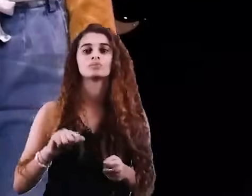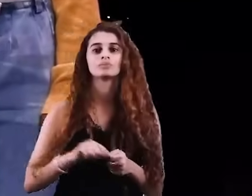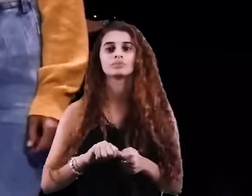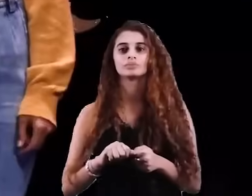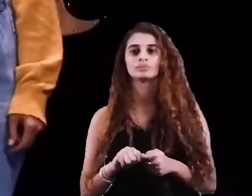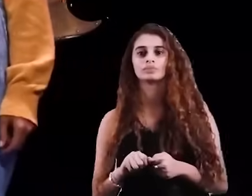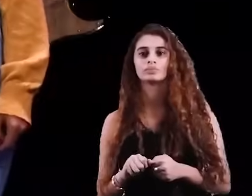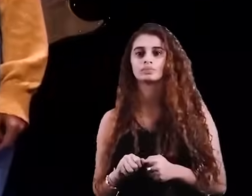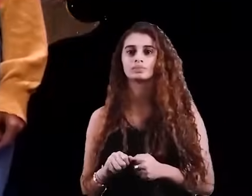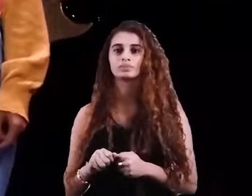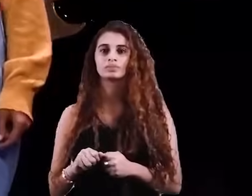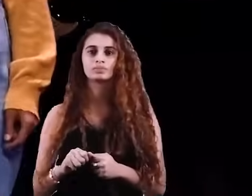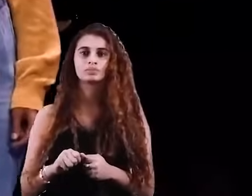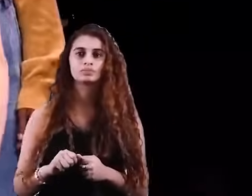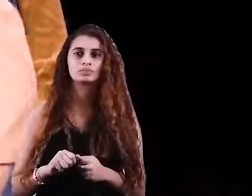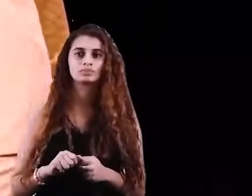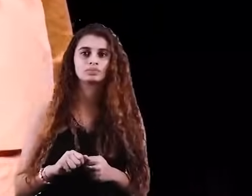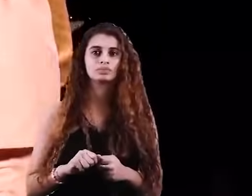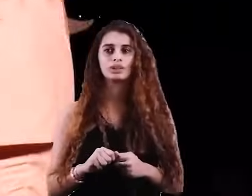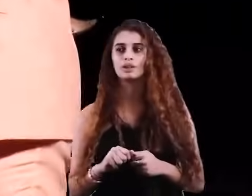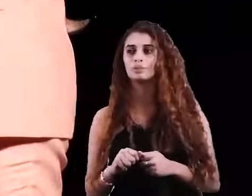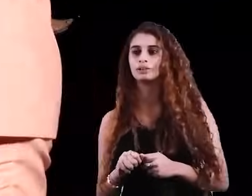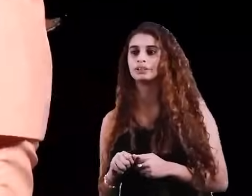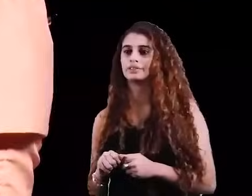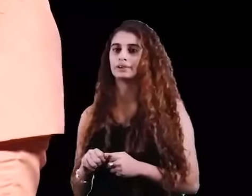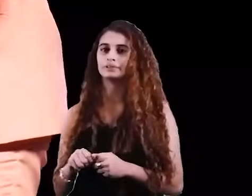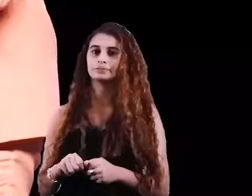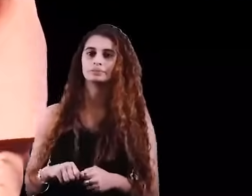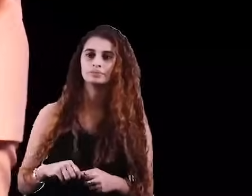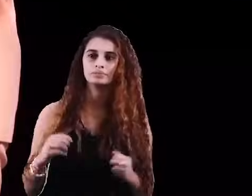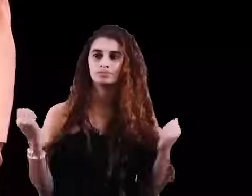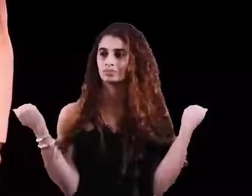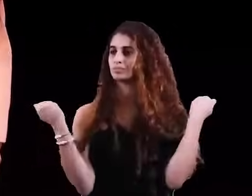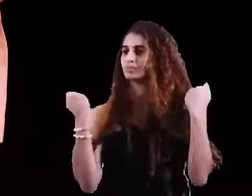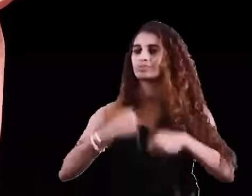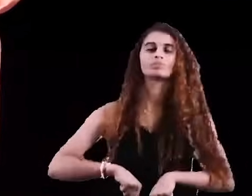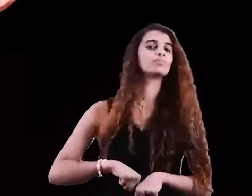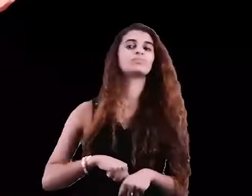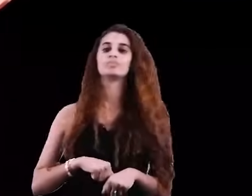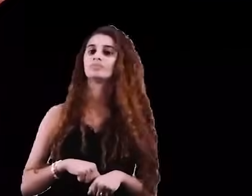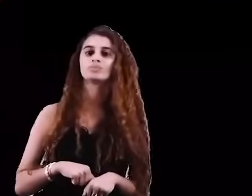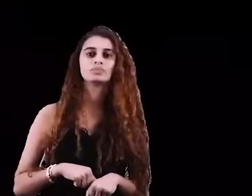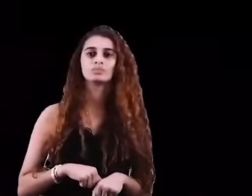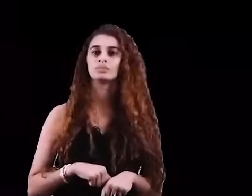seja impossível de alguém olhar pra você e dizer assim: não tem como, isso aí é o favor de